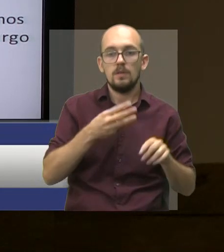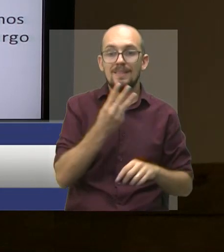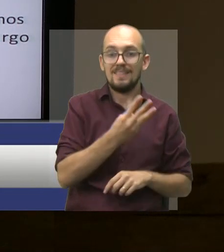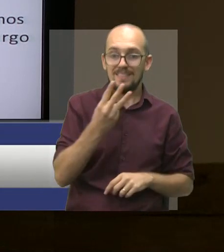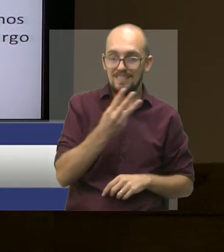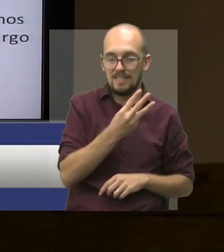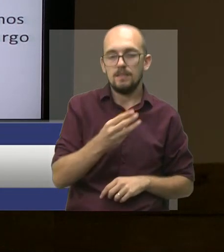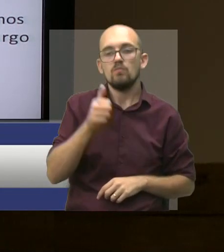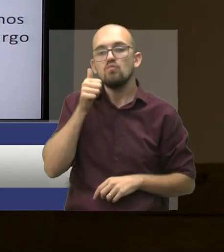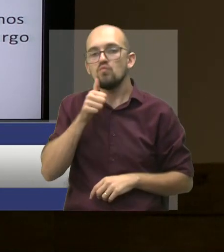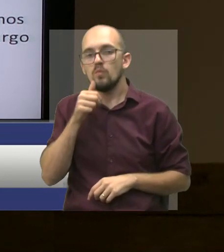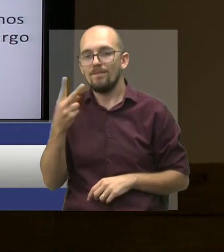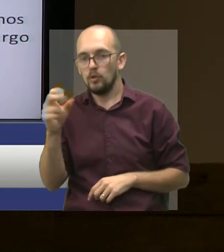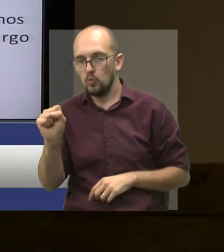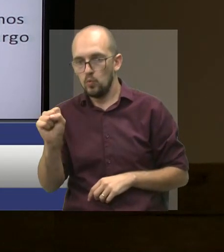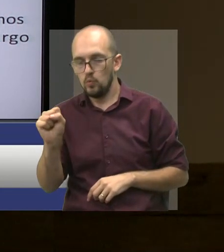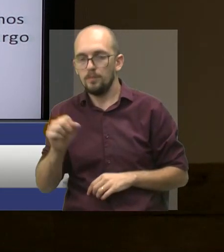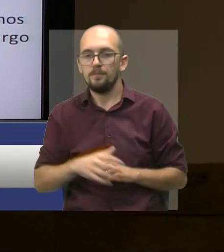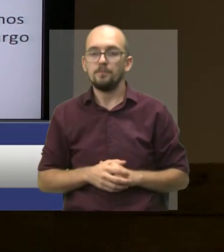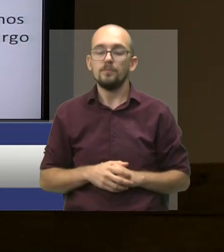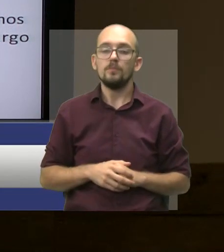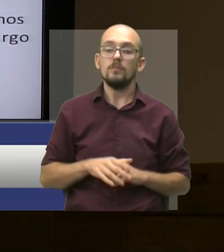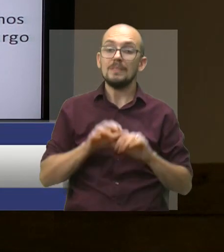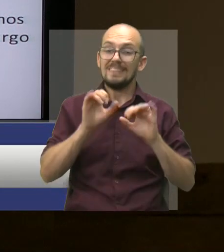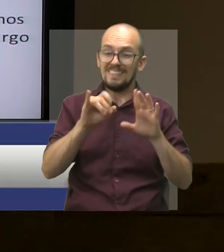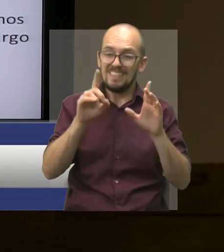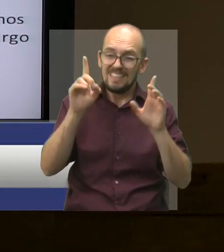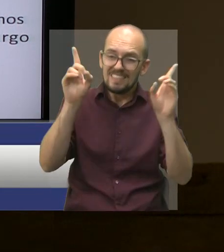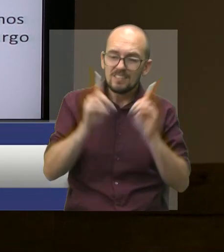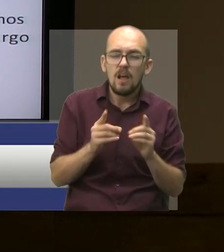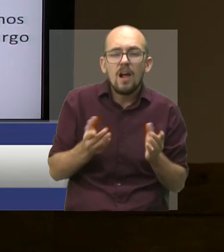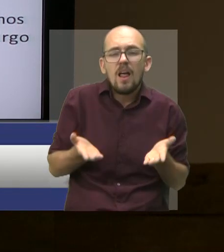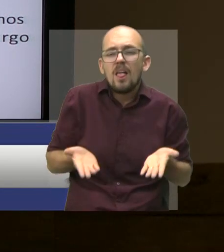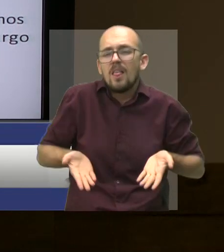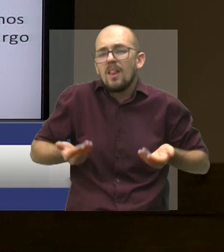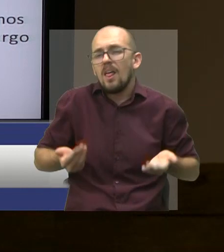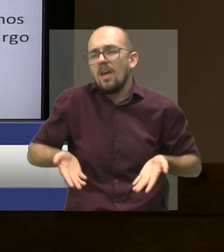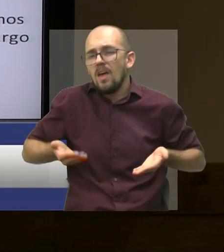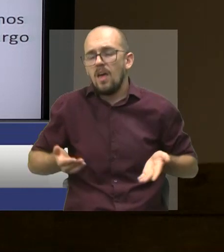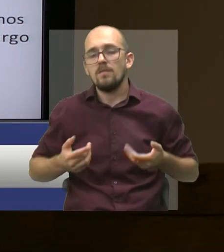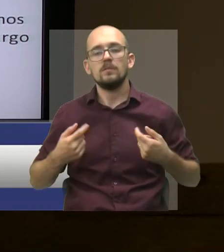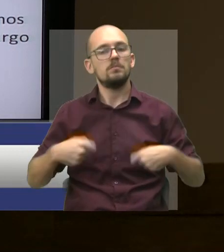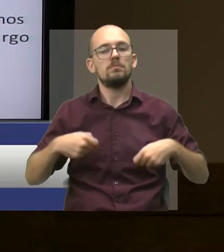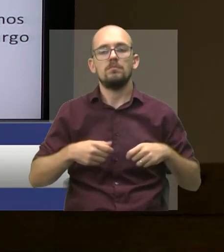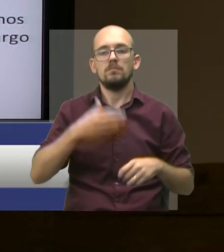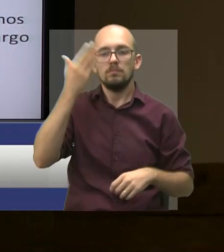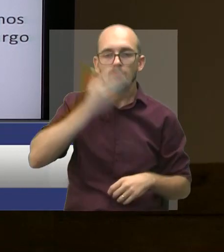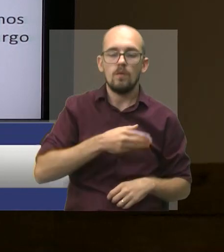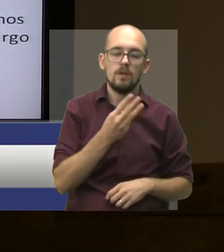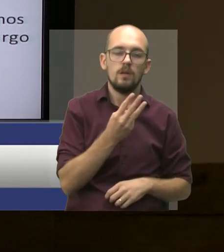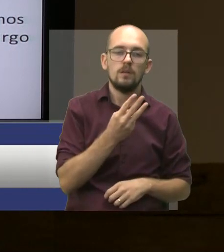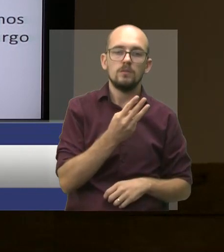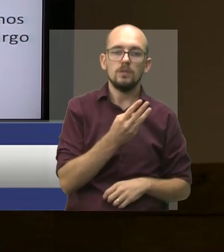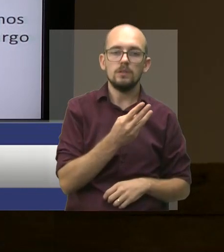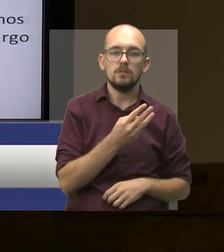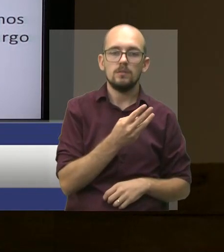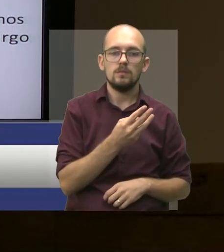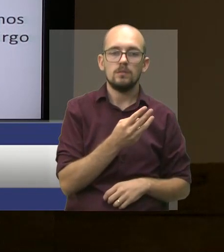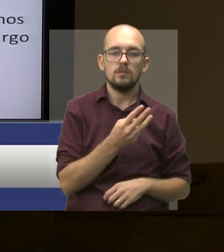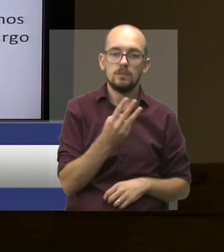anos. E se a deficiência dessa pessoa é leve, deve provar 33 o homem e 28 a